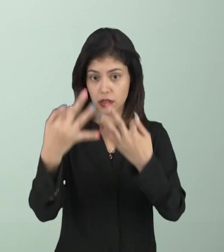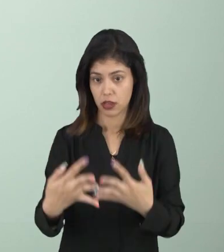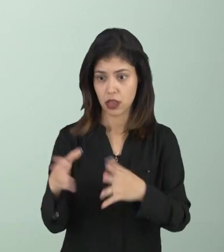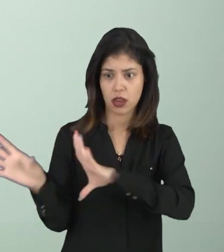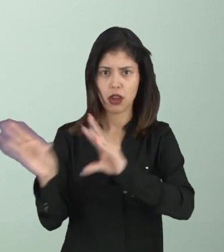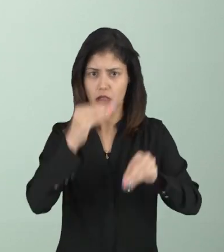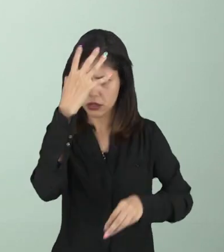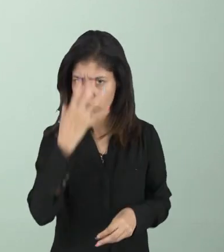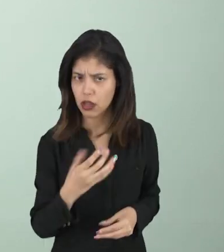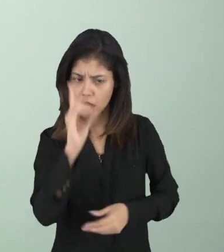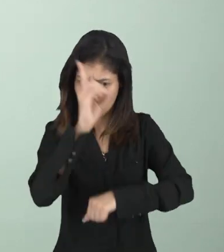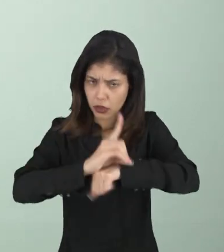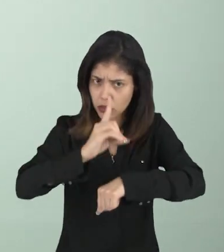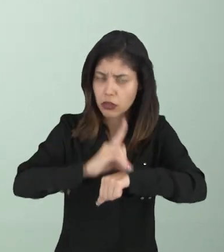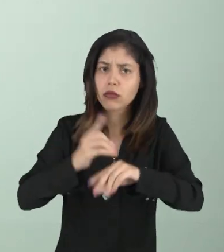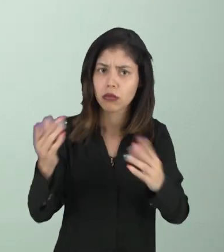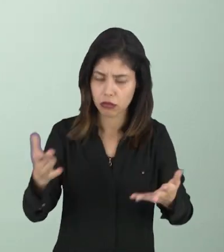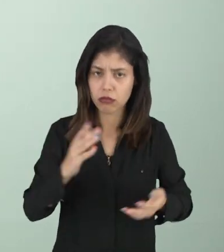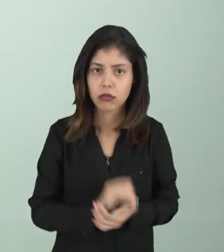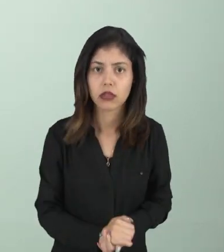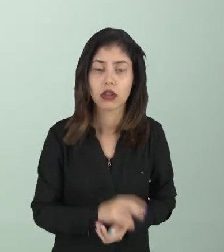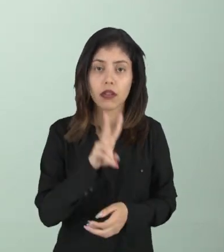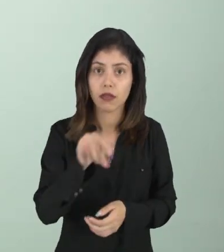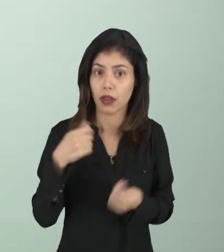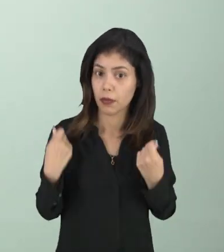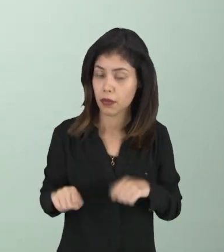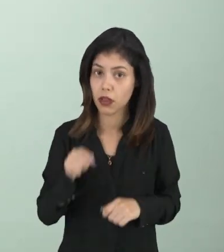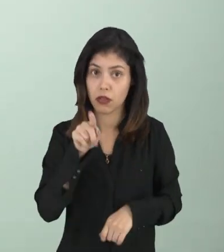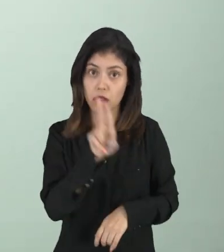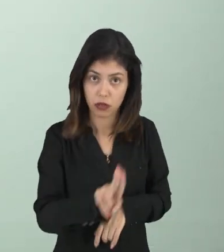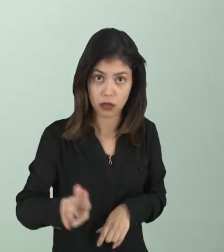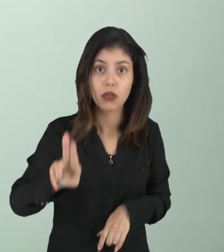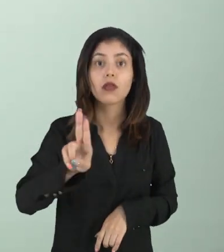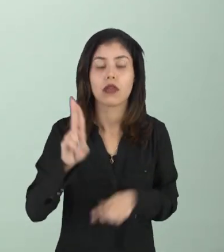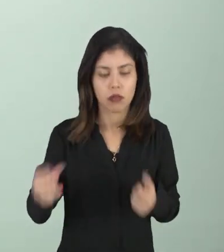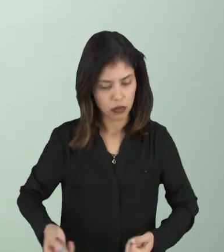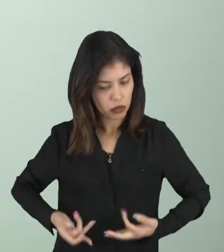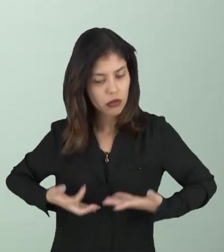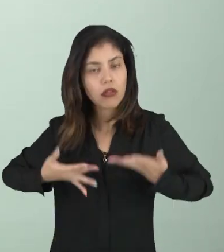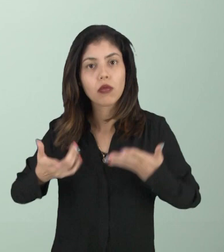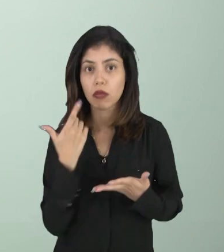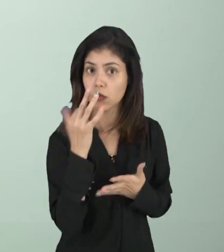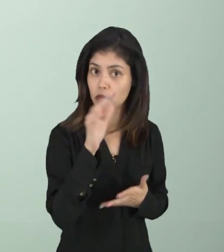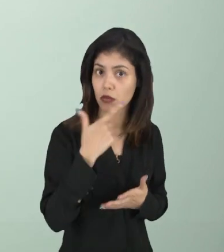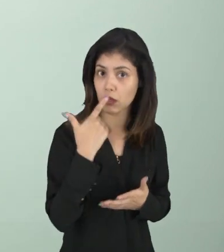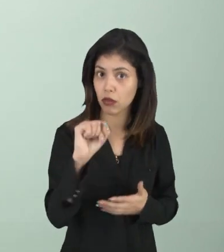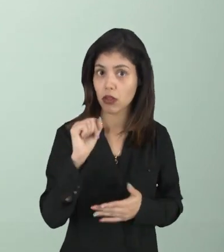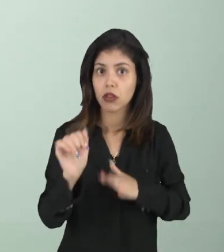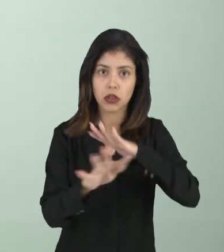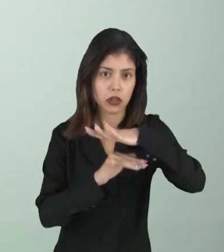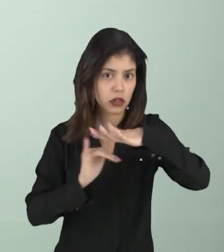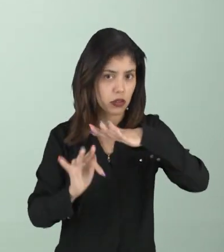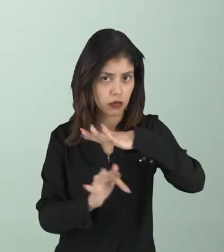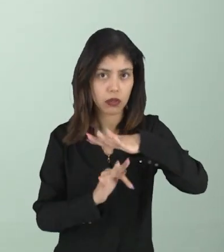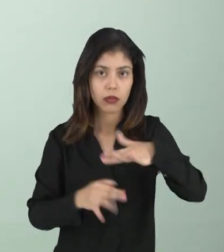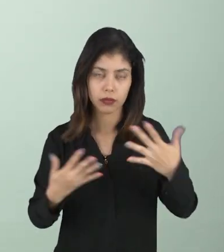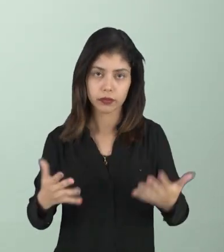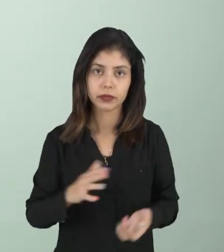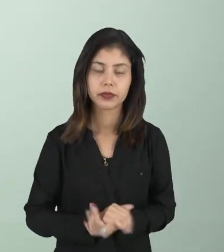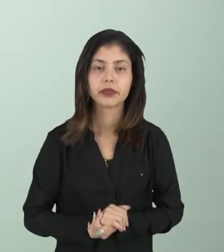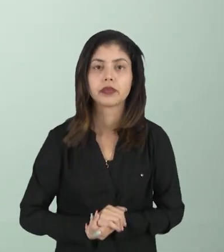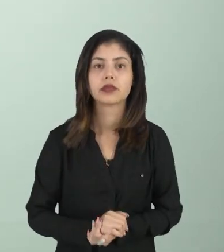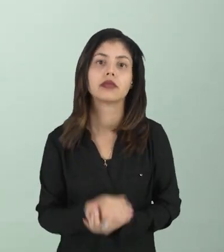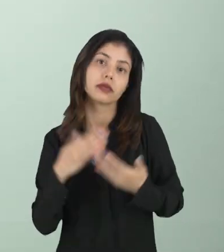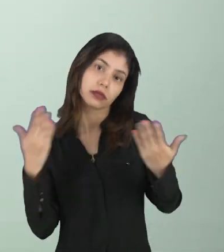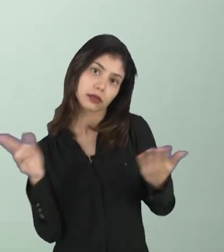até a coordenação, até a direção, vai exigir que você manifeste uma linguagem mais elaborada, uma linguagem